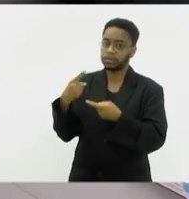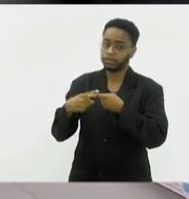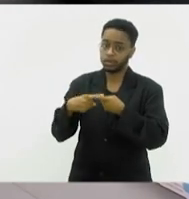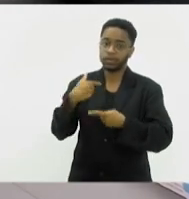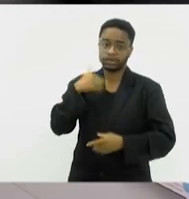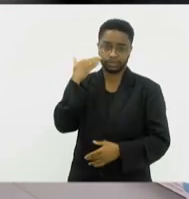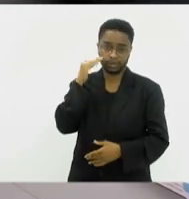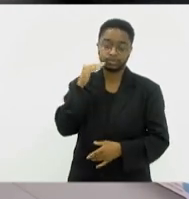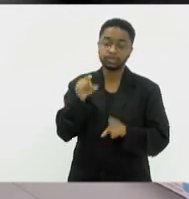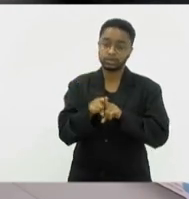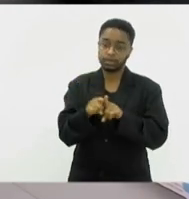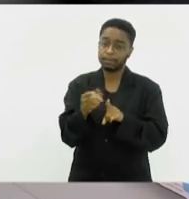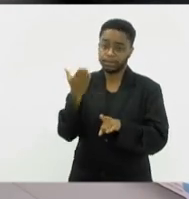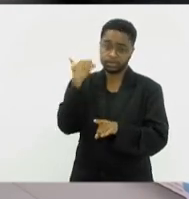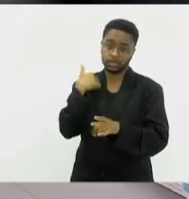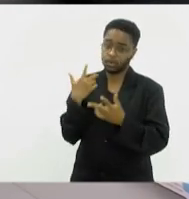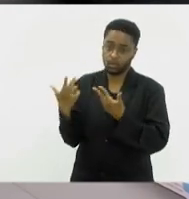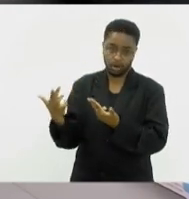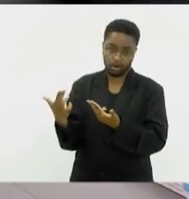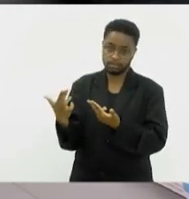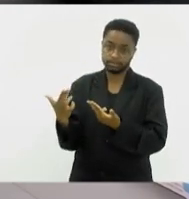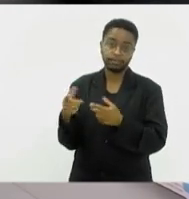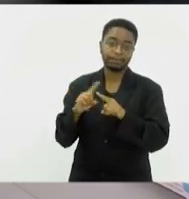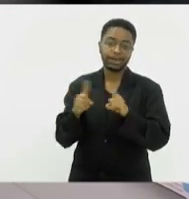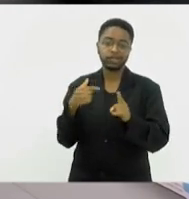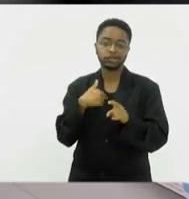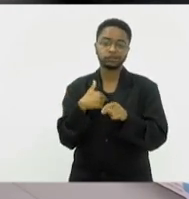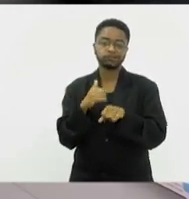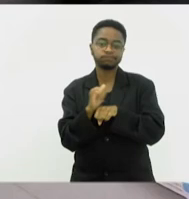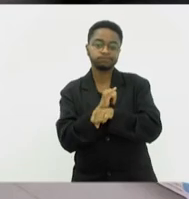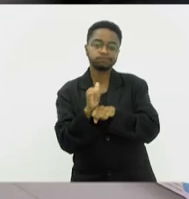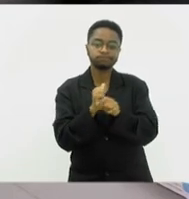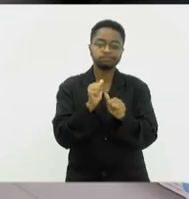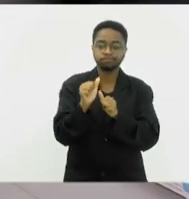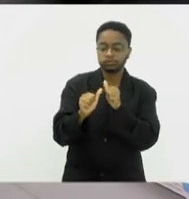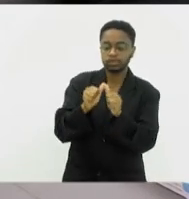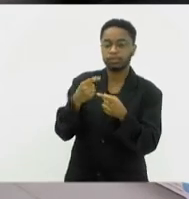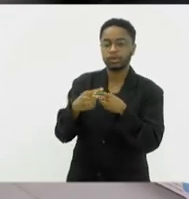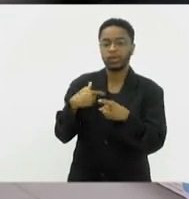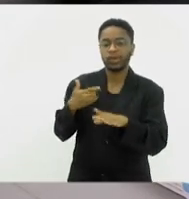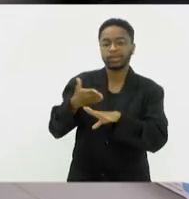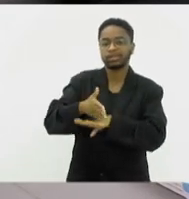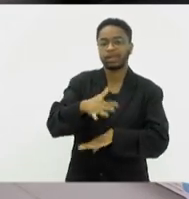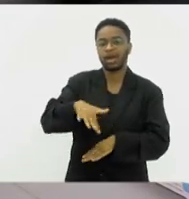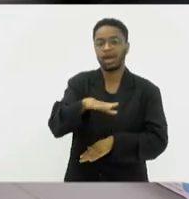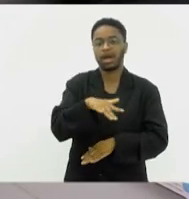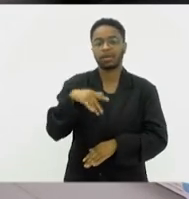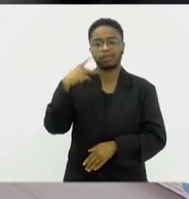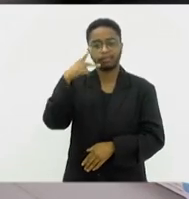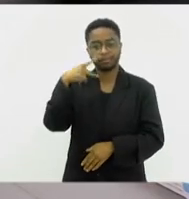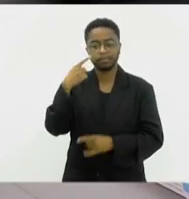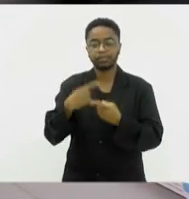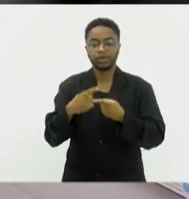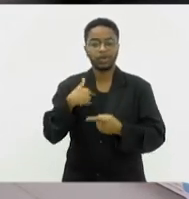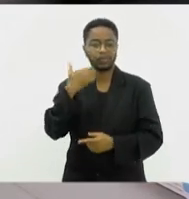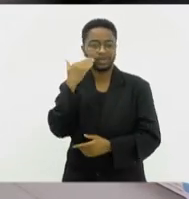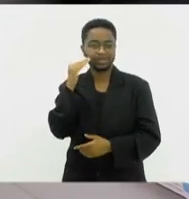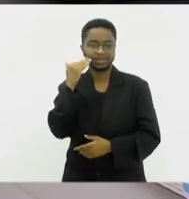No início, eu também era assim. E eu me lapidei a partir do momento que eu entrei nos espaços que eu compreendo